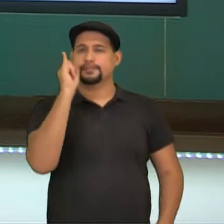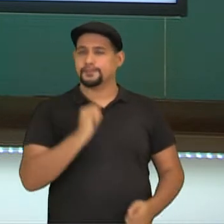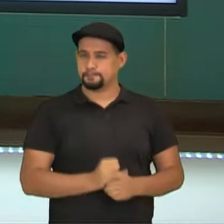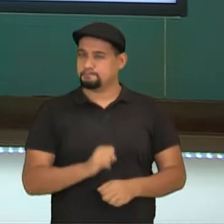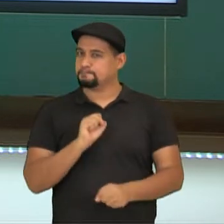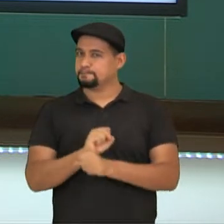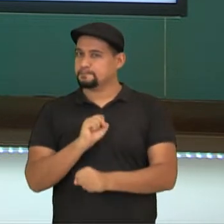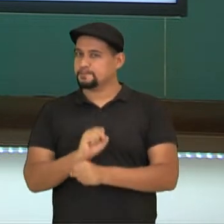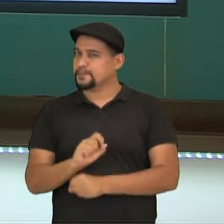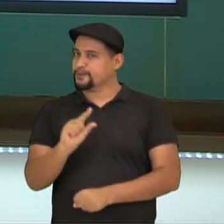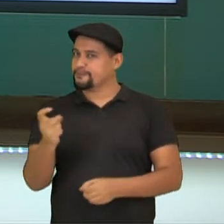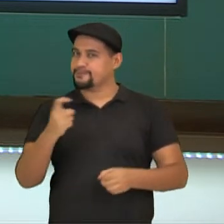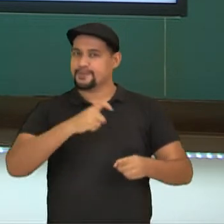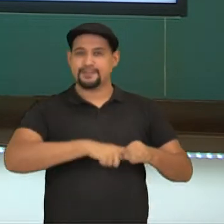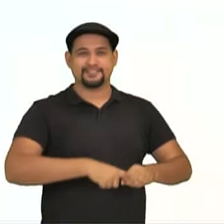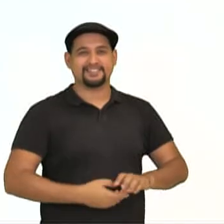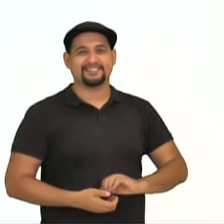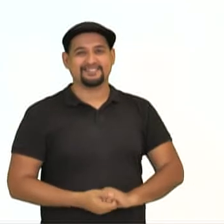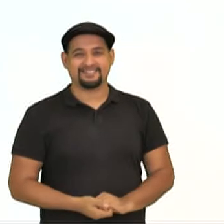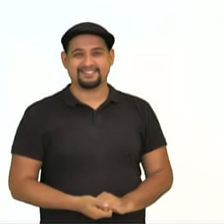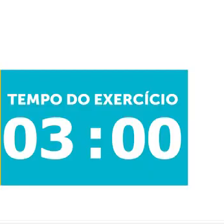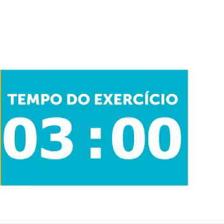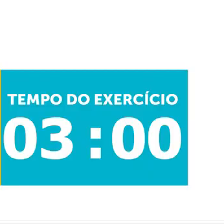Um tempinho e já voltamos a conferir.